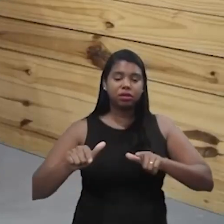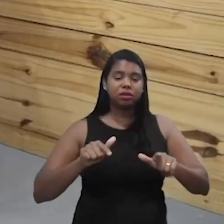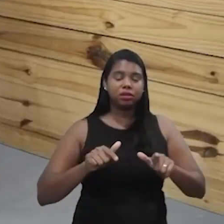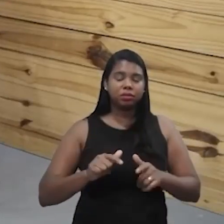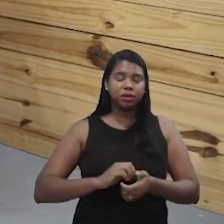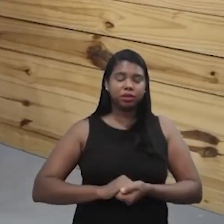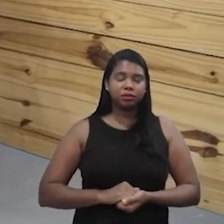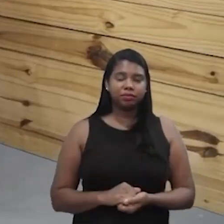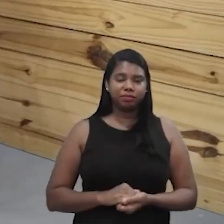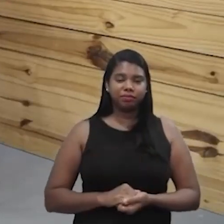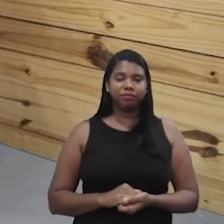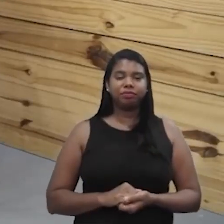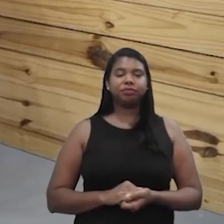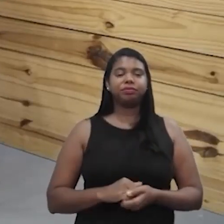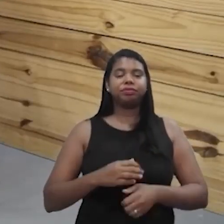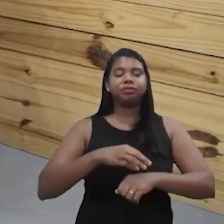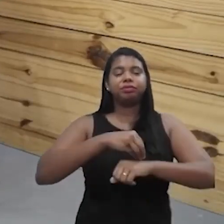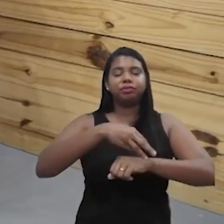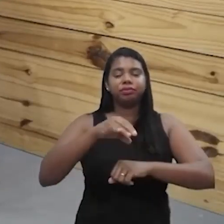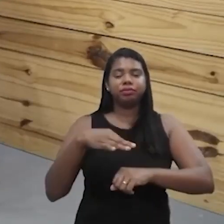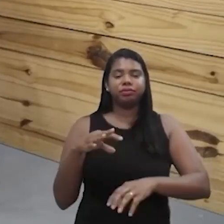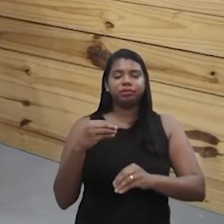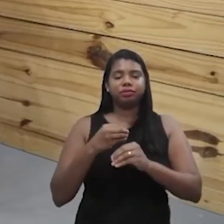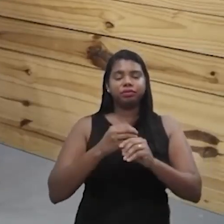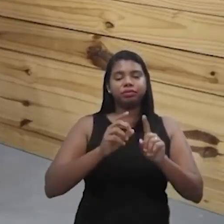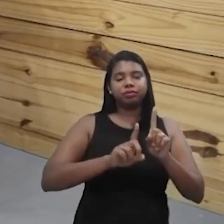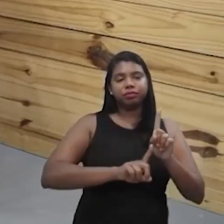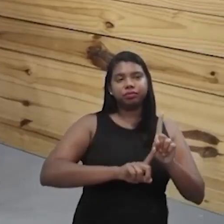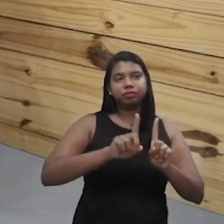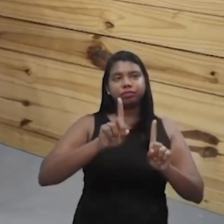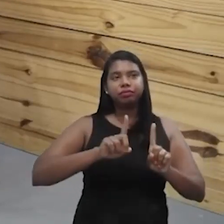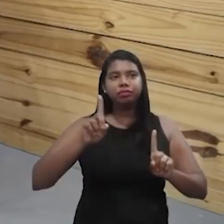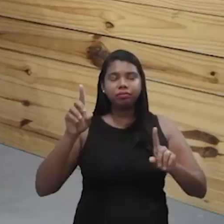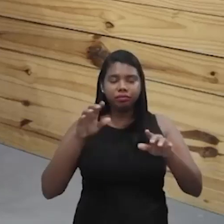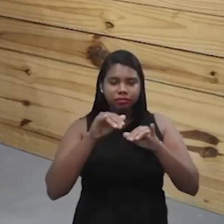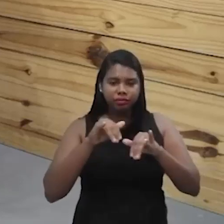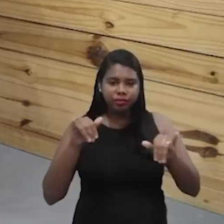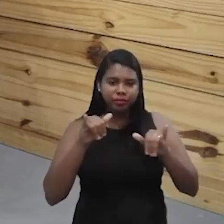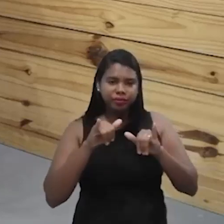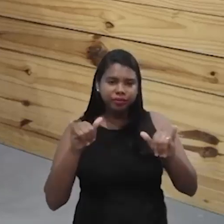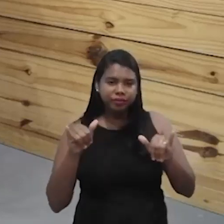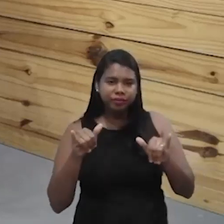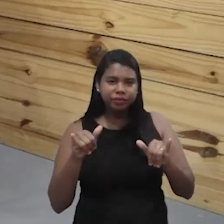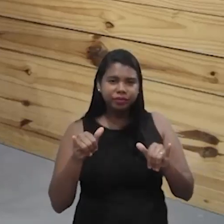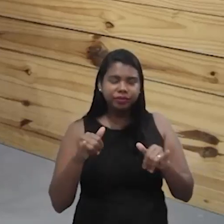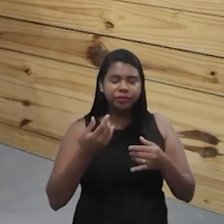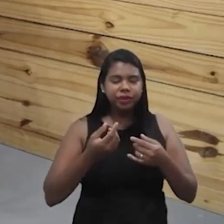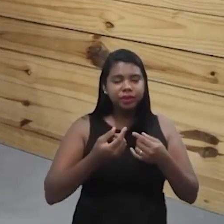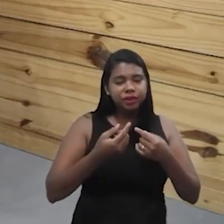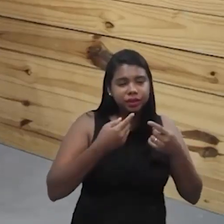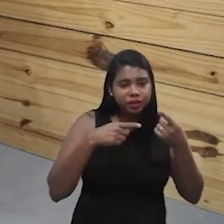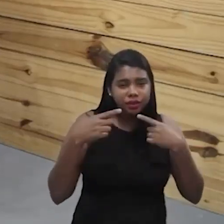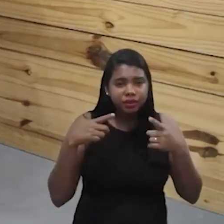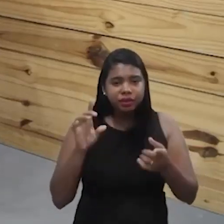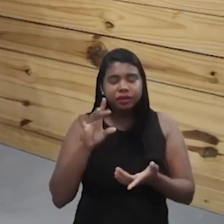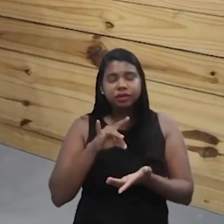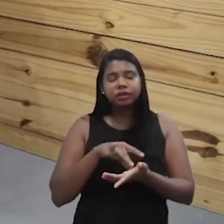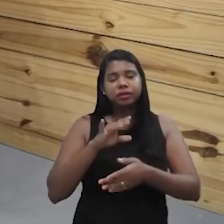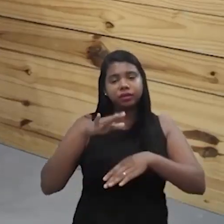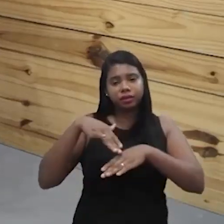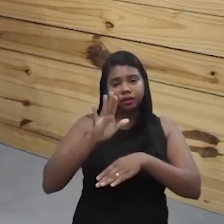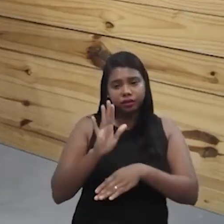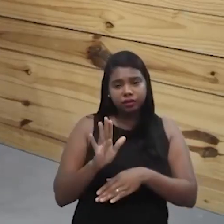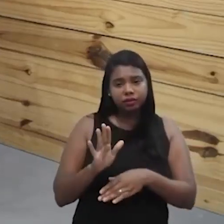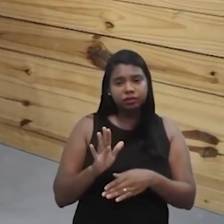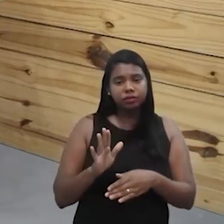para poder repassar aqueles dados, aquelas informações que vêm sendo discutidas com